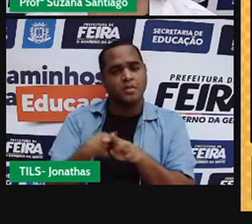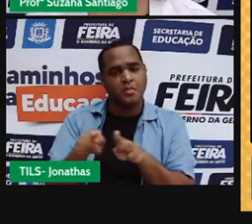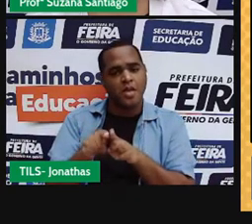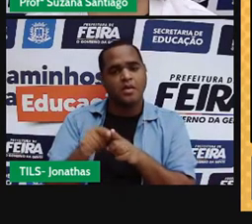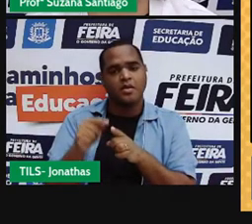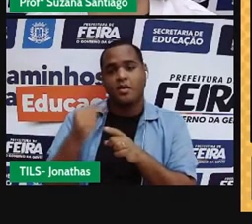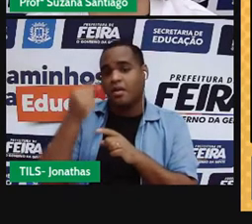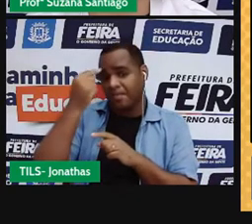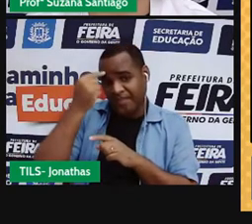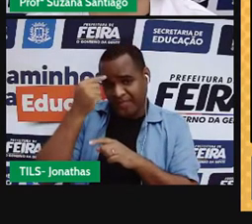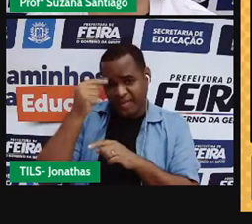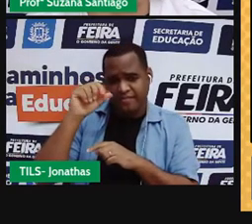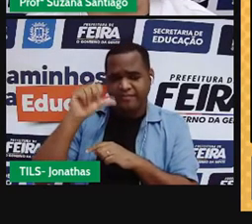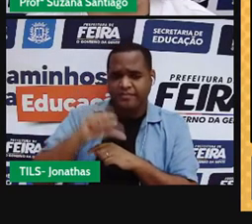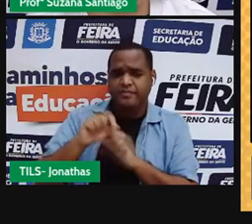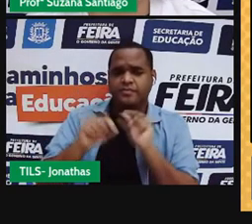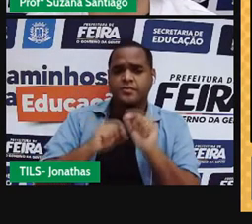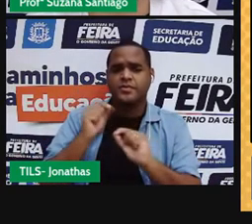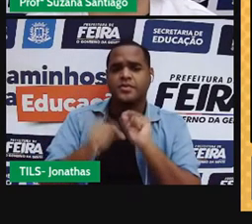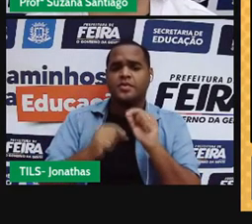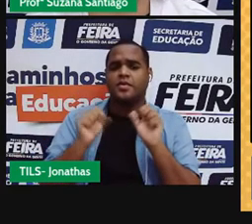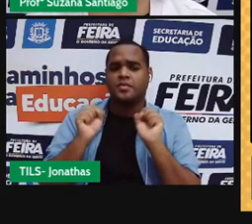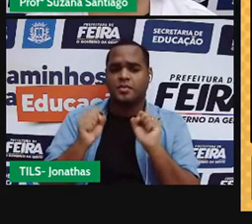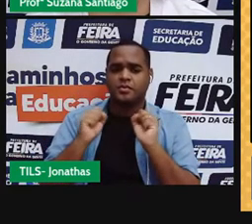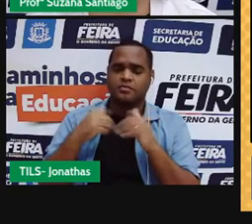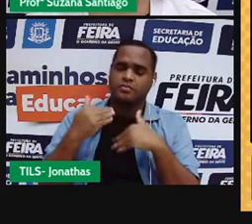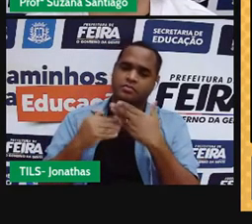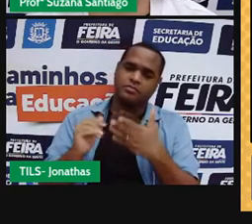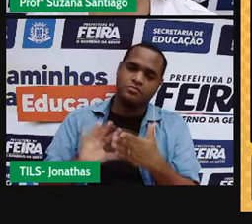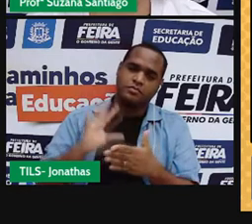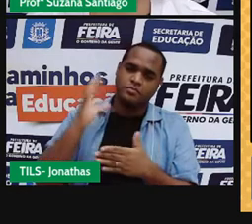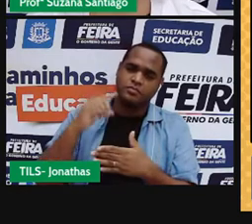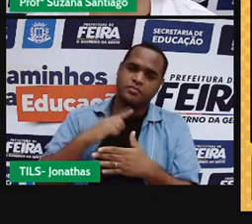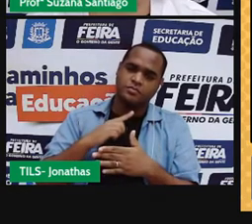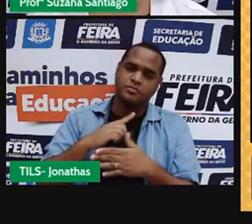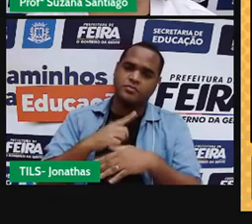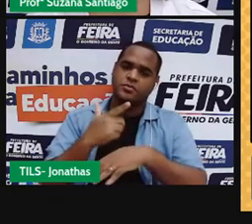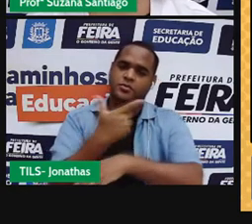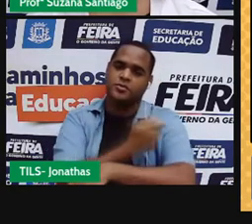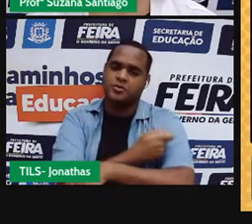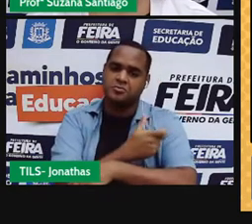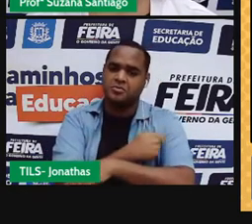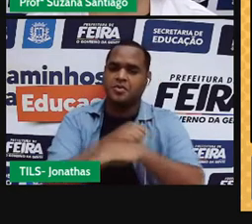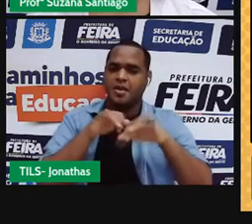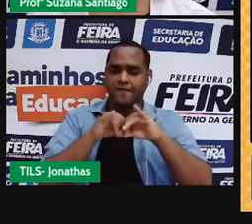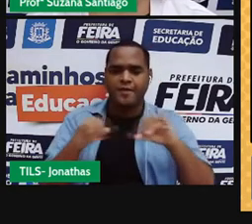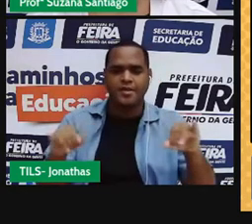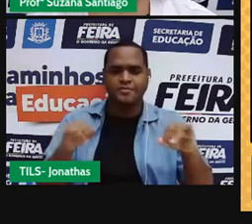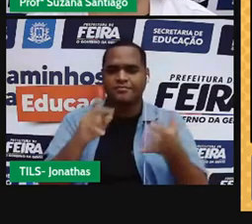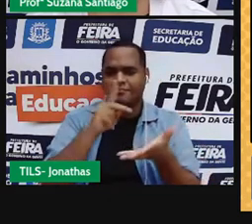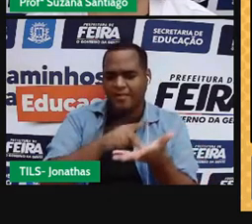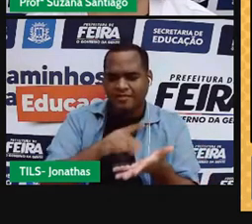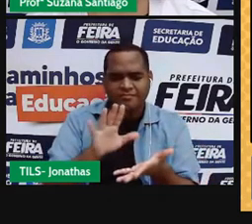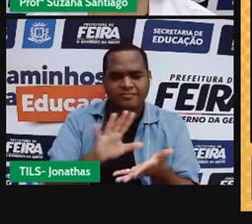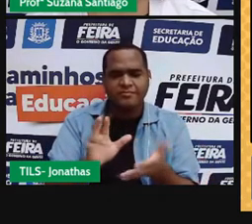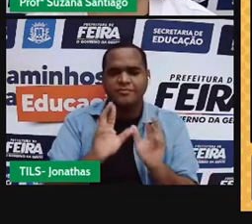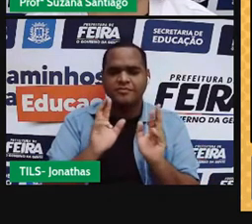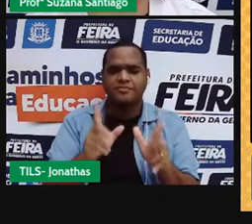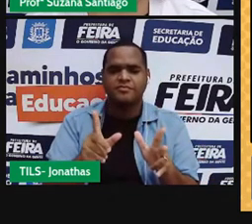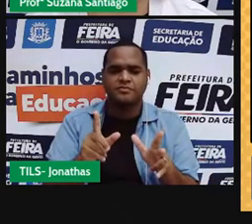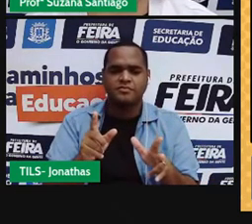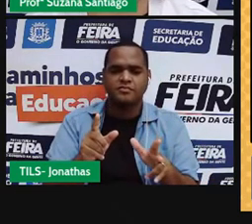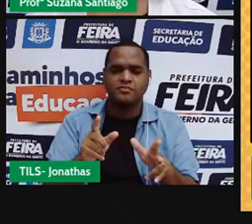negativa das pessoas, pode ter sido ocasionada justamente por causa dessa propagação de informações que não eram verdadeiras. Naquela época, a gente não